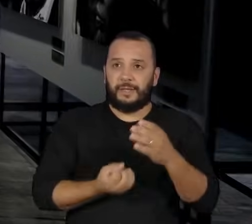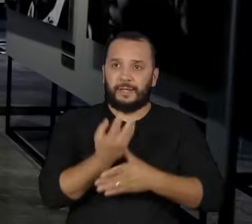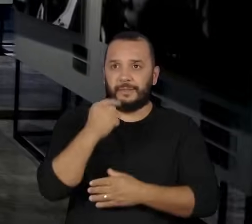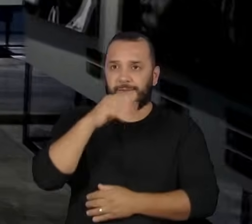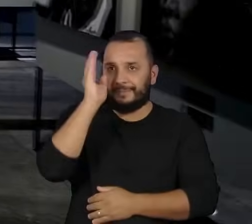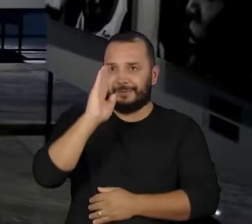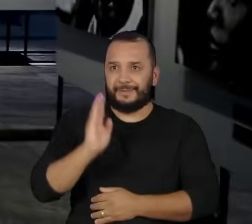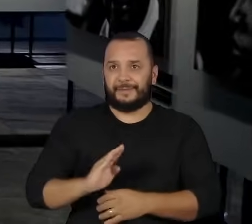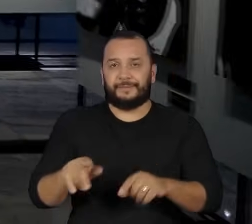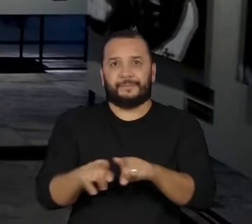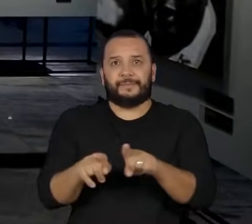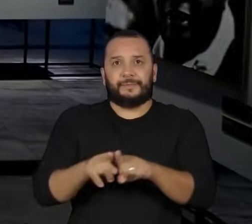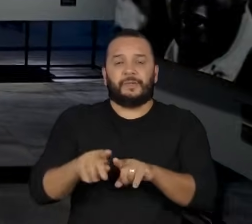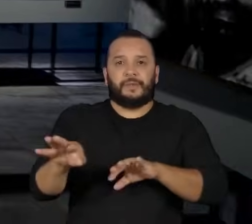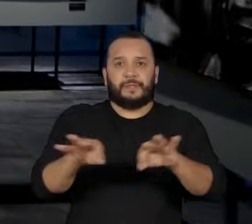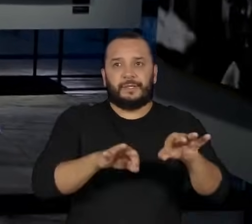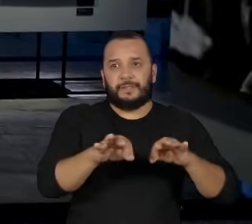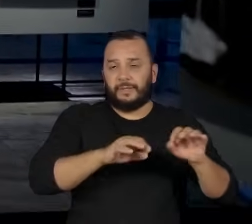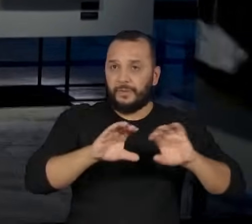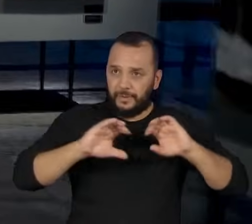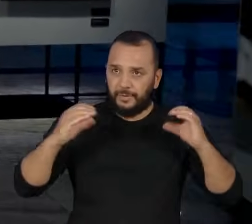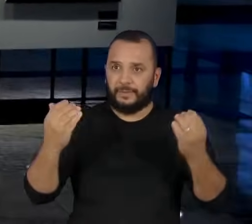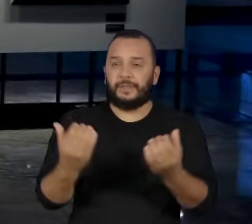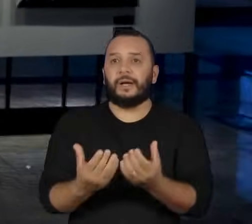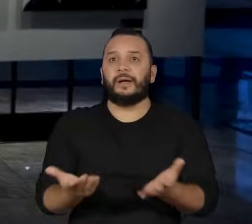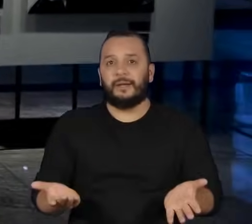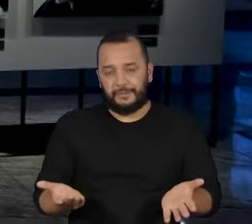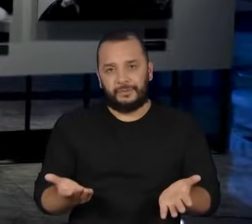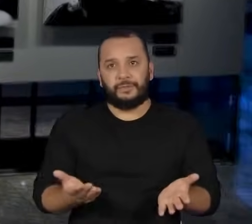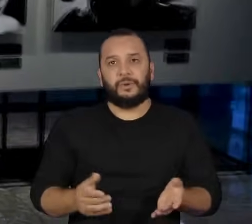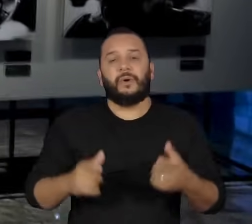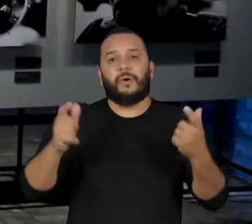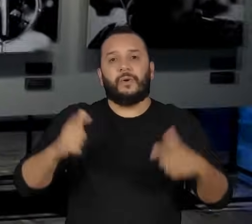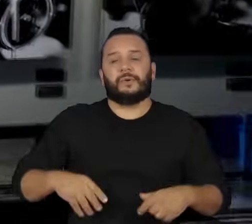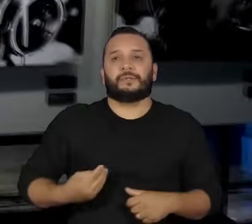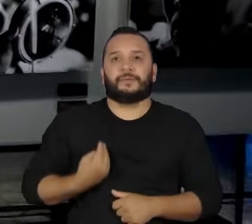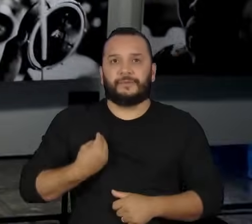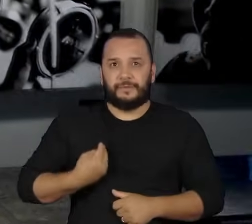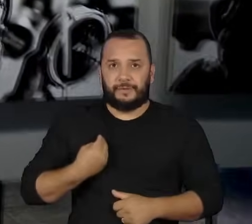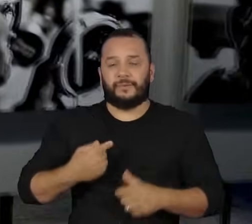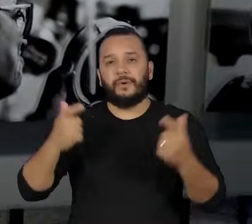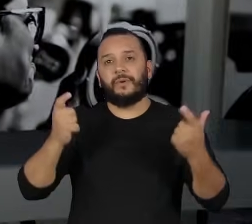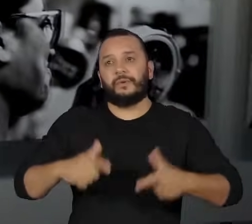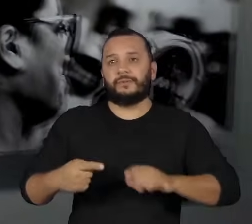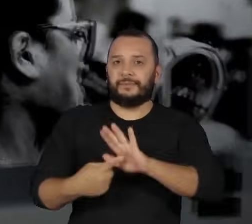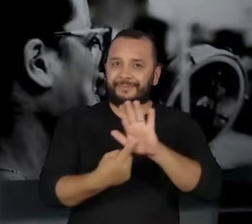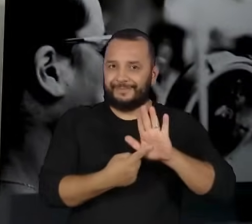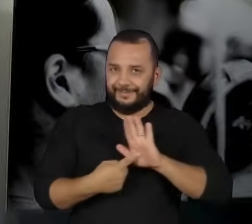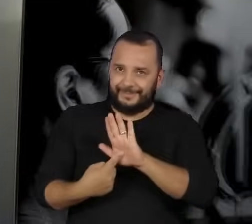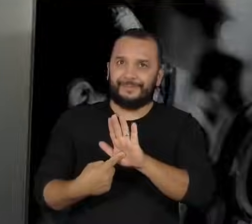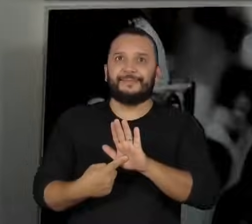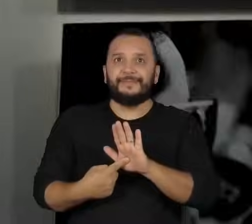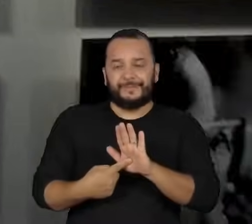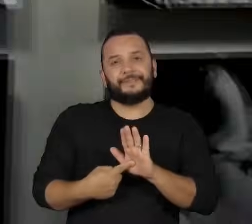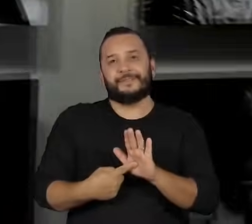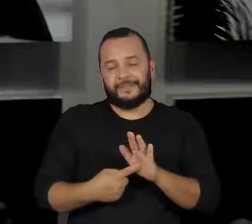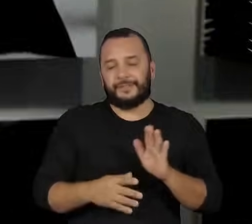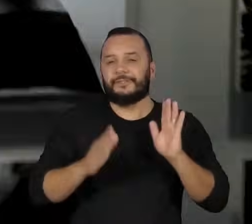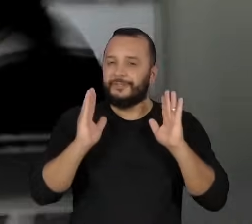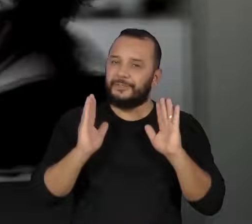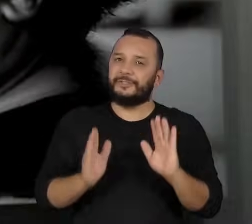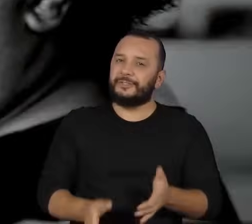para a organização das comunidades onde ele existe e se manifesta, já